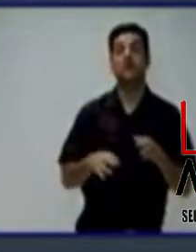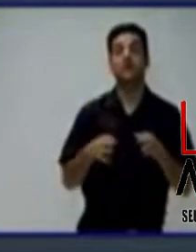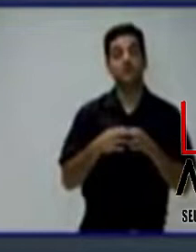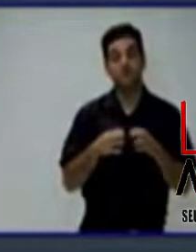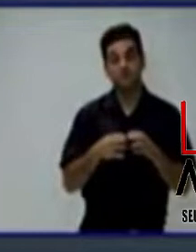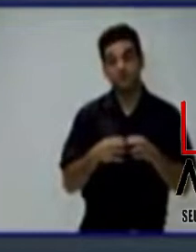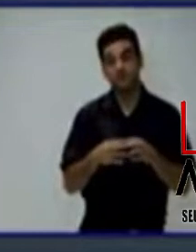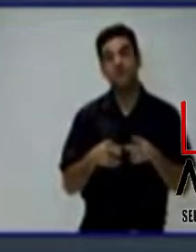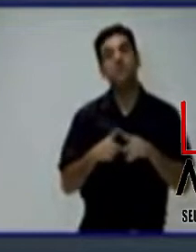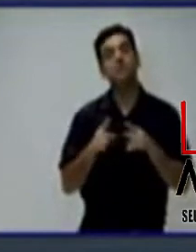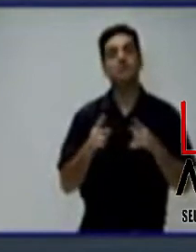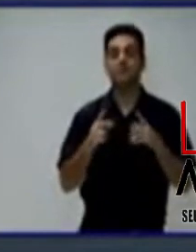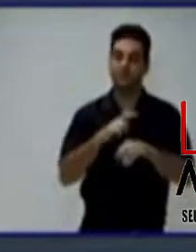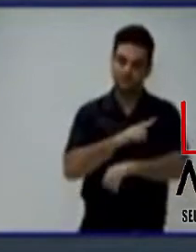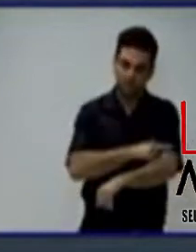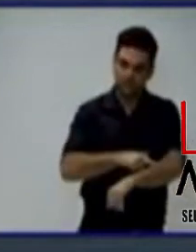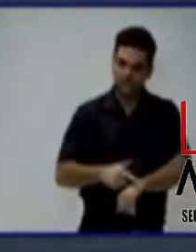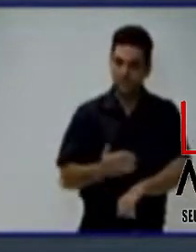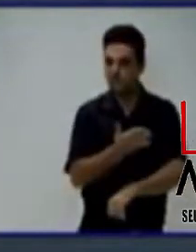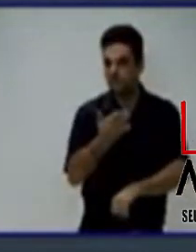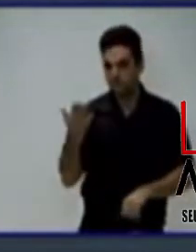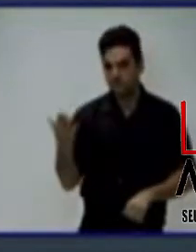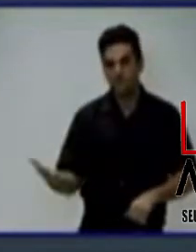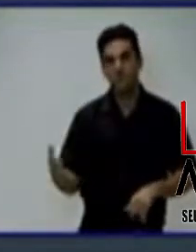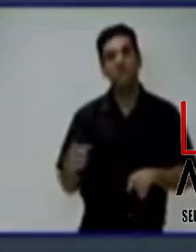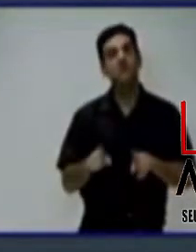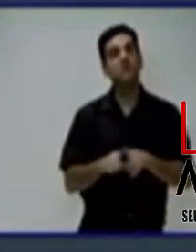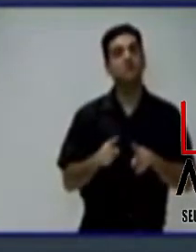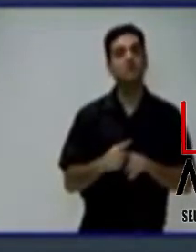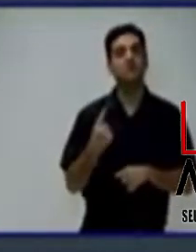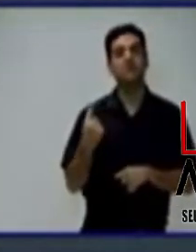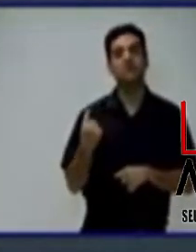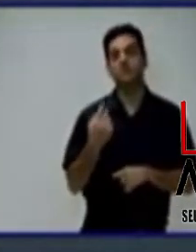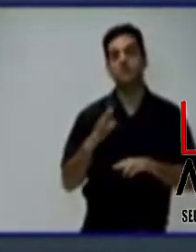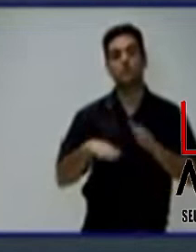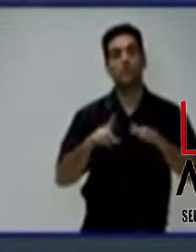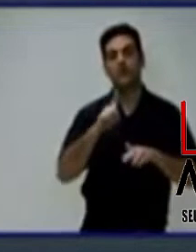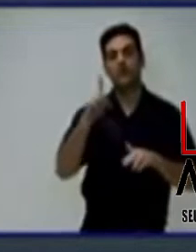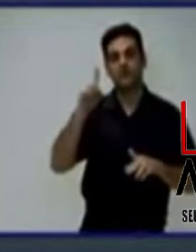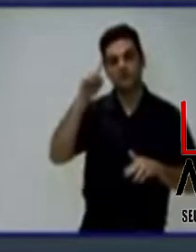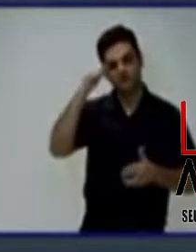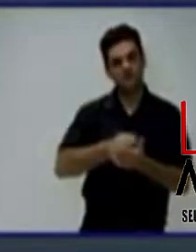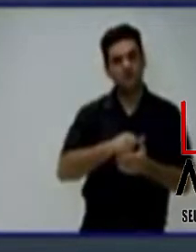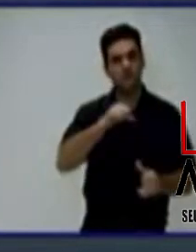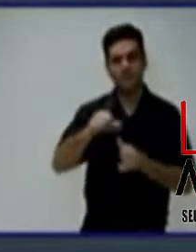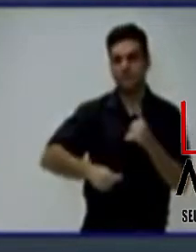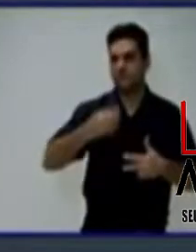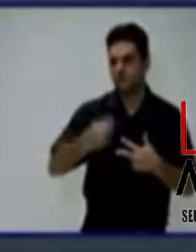como, sobretudo, respeitar a isonomia, que é a de não produzir virada